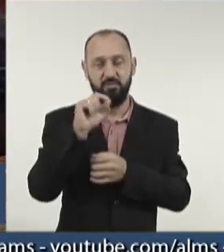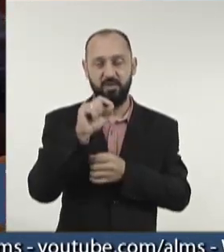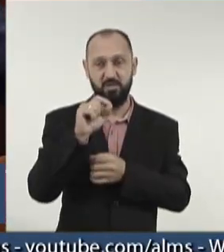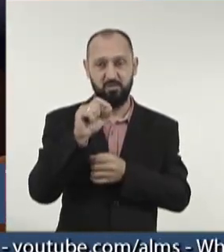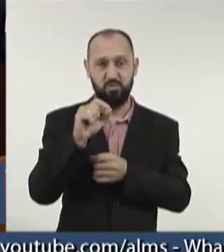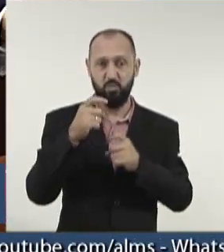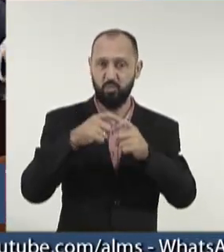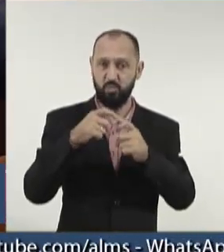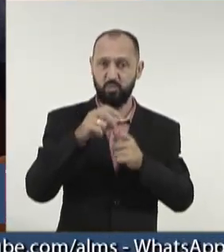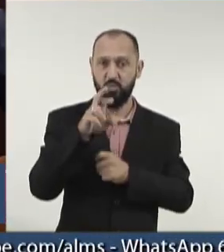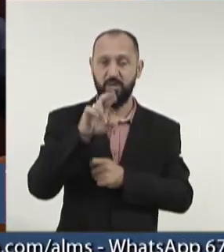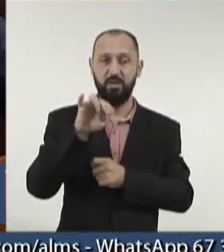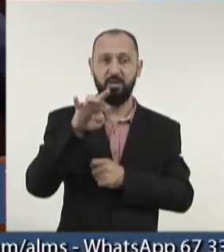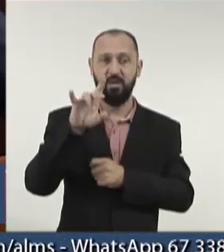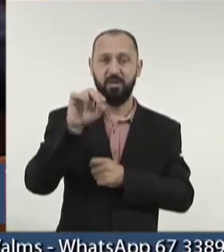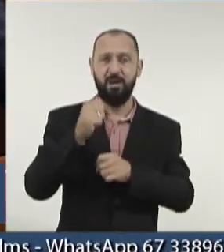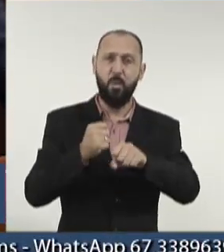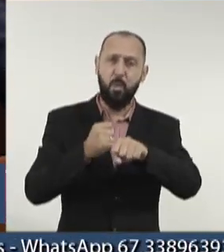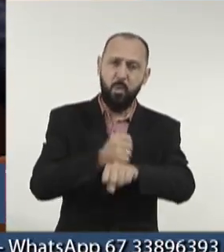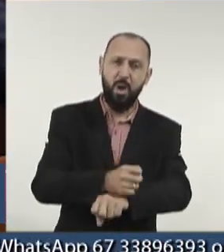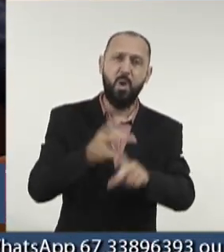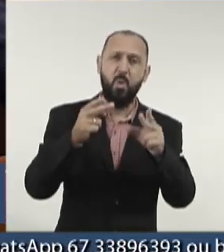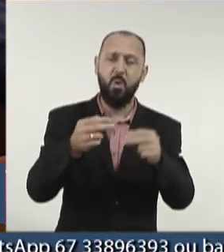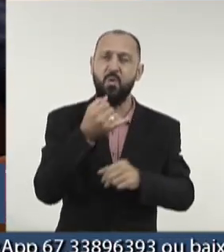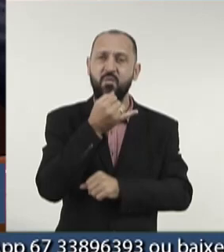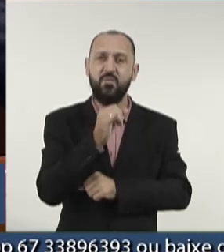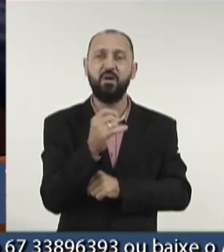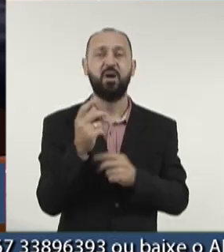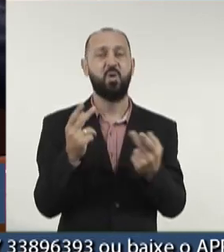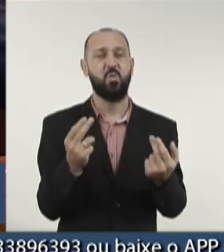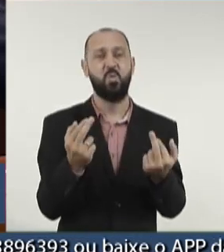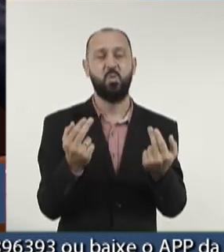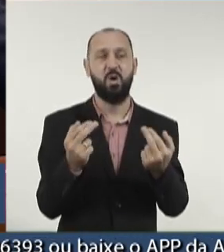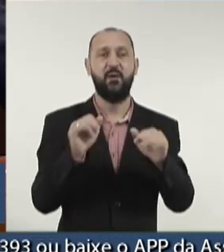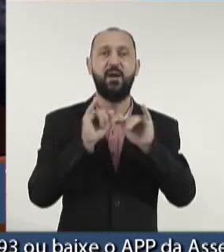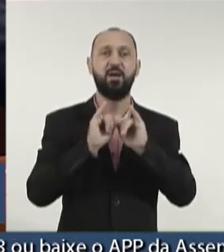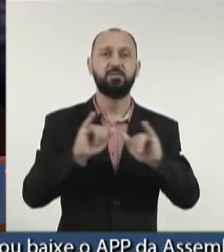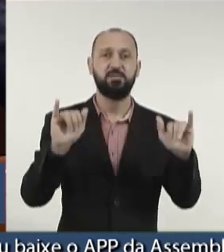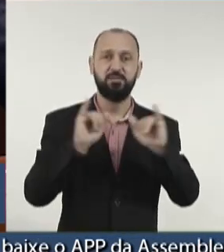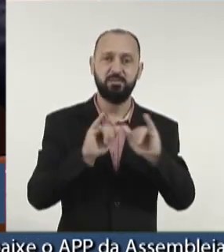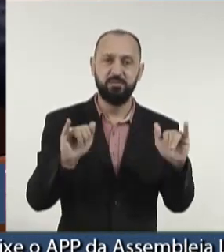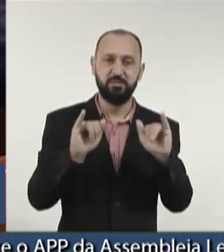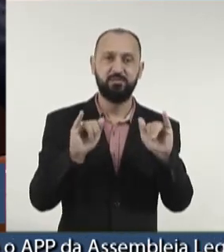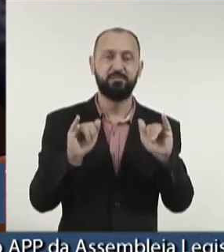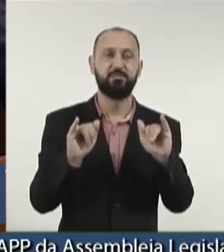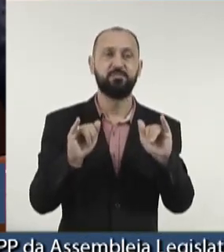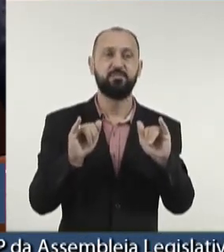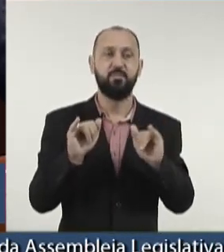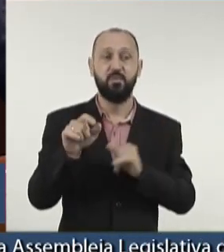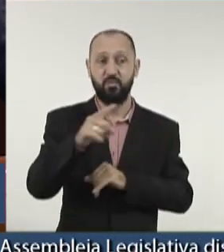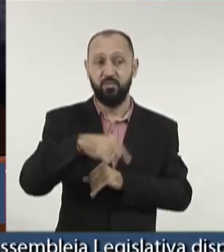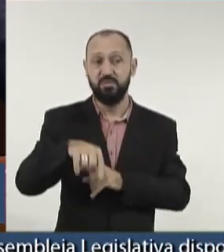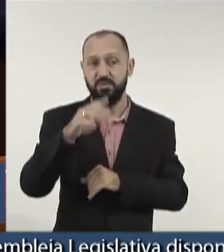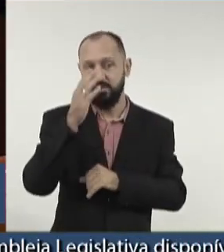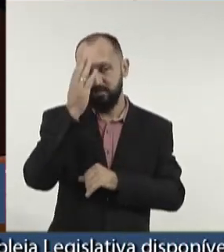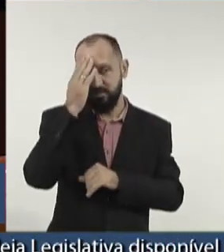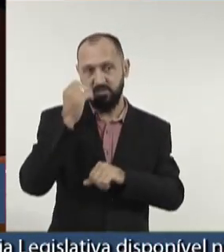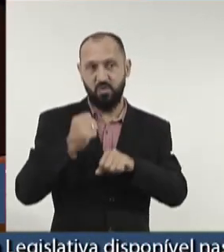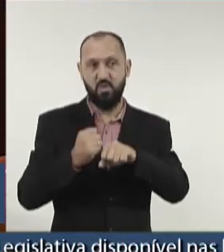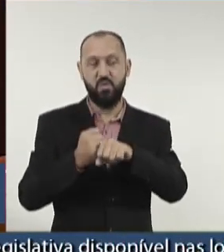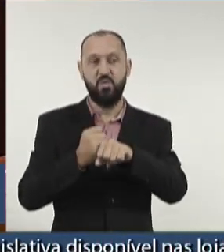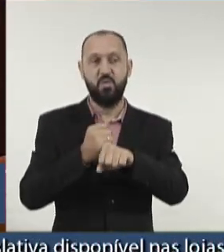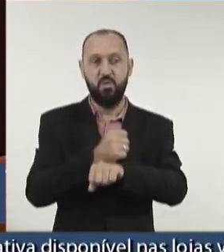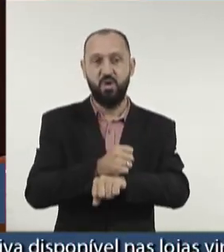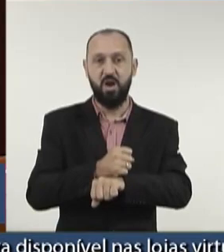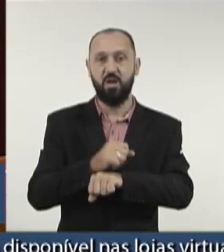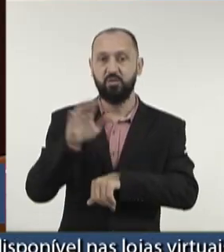Ricardo se empenhado com a mesma energia publicitária que Vossa Excelência se empenhou